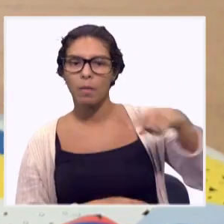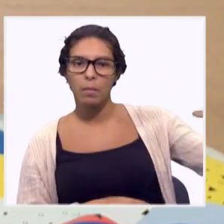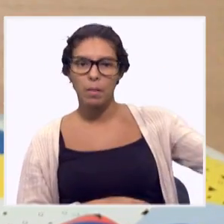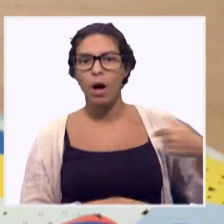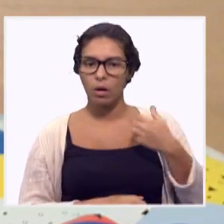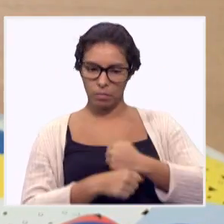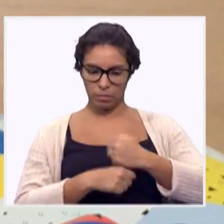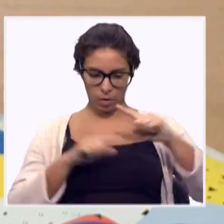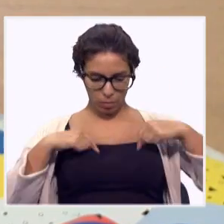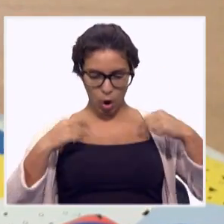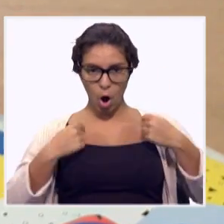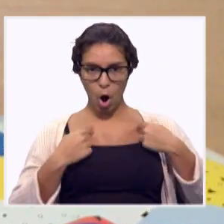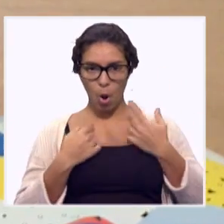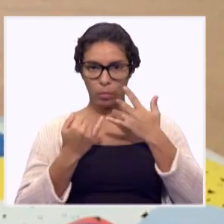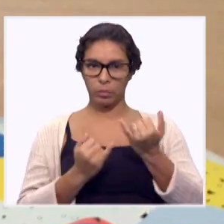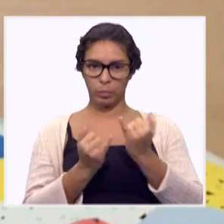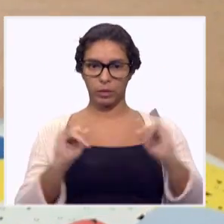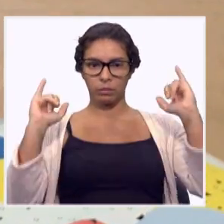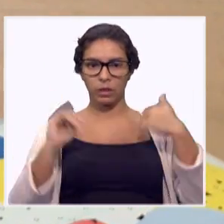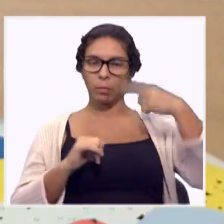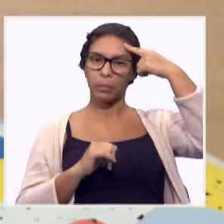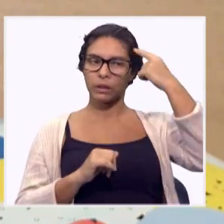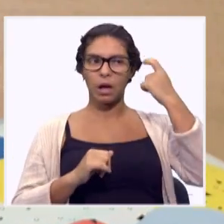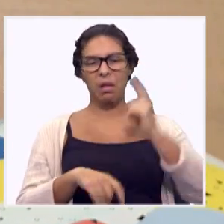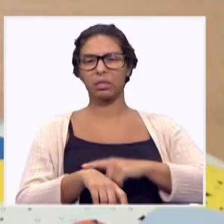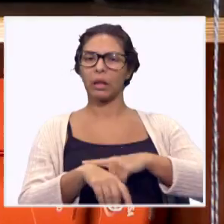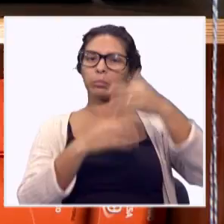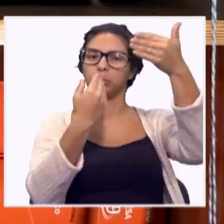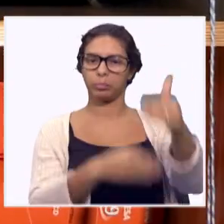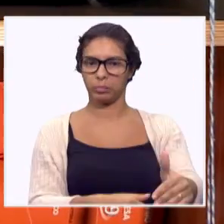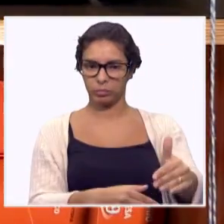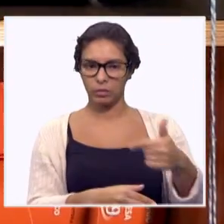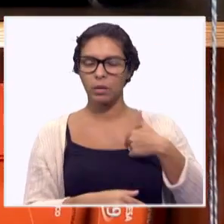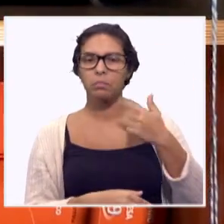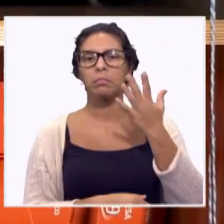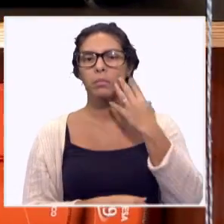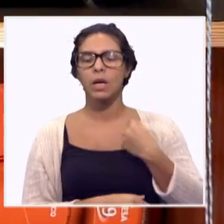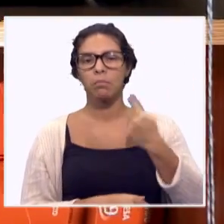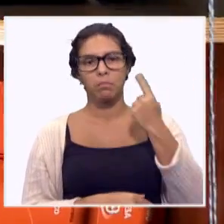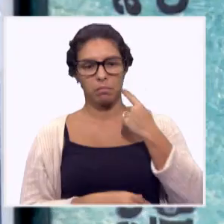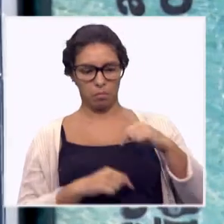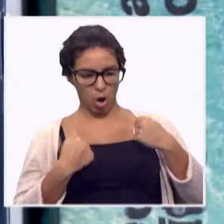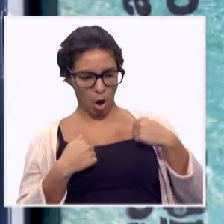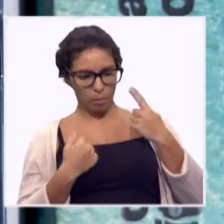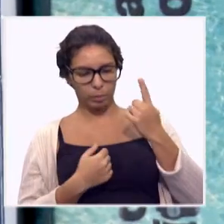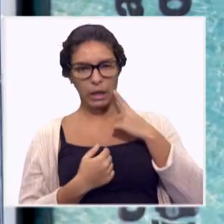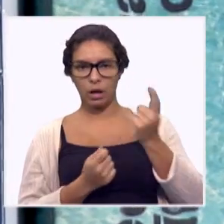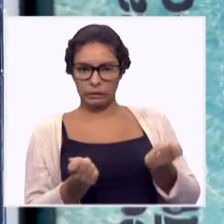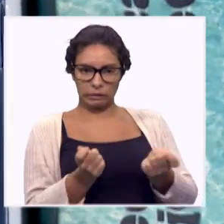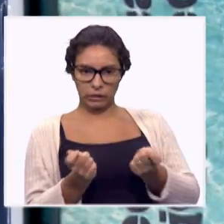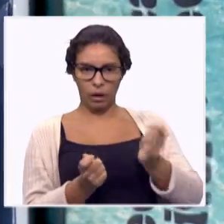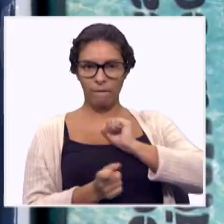também se pensam a si próprios como vão fazendo a coisa do momento, não é? Eu acho que a coisa mais importante para mim, para eu me saber